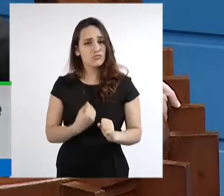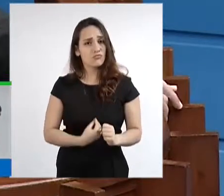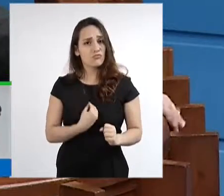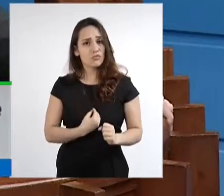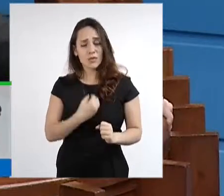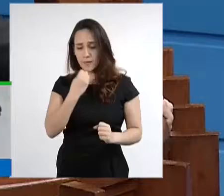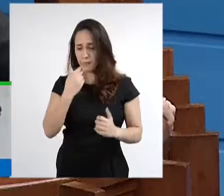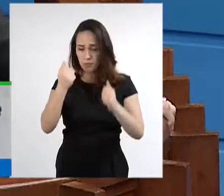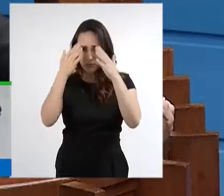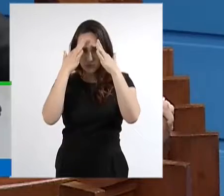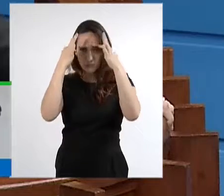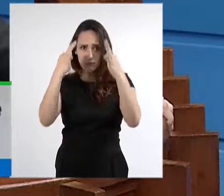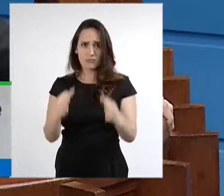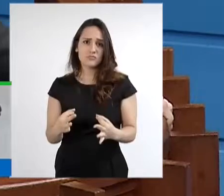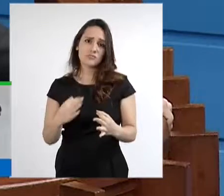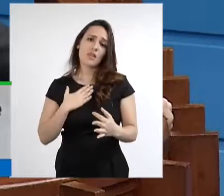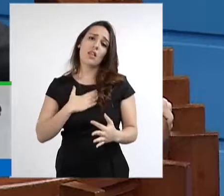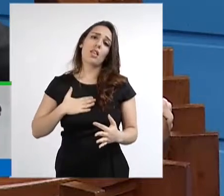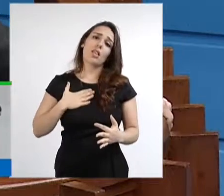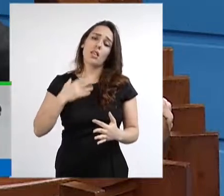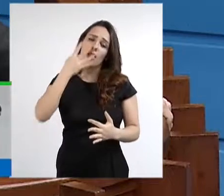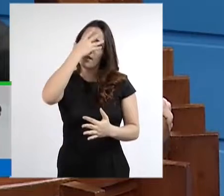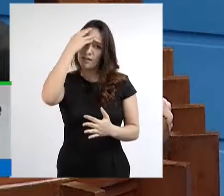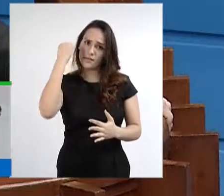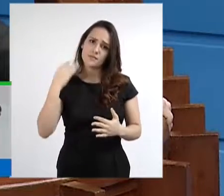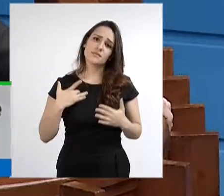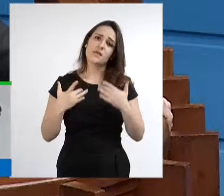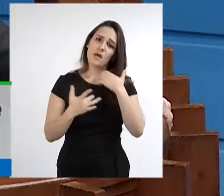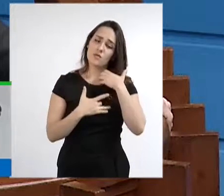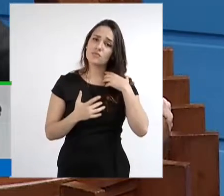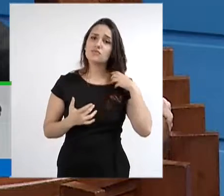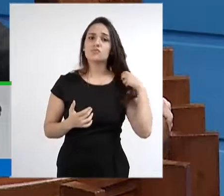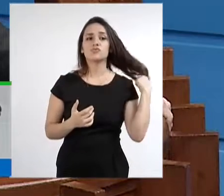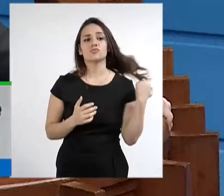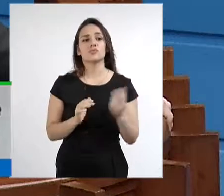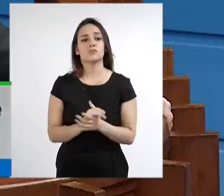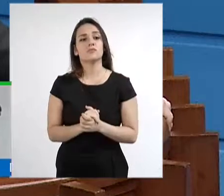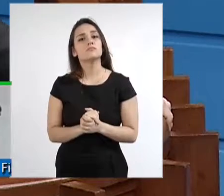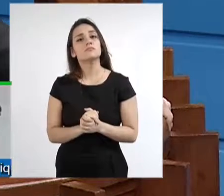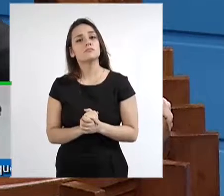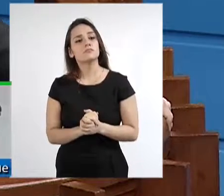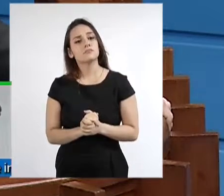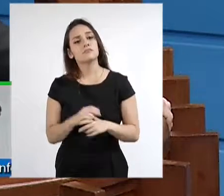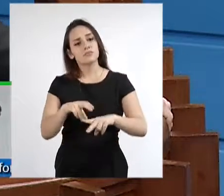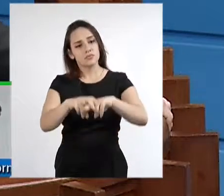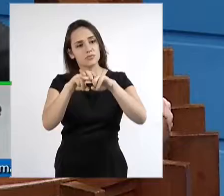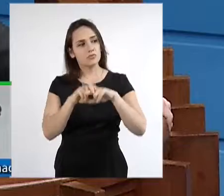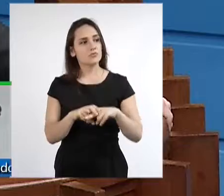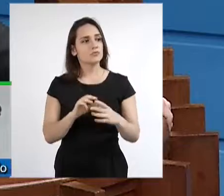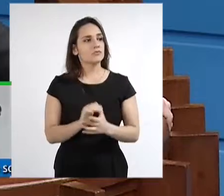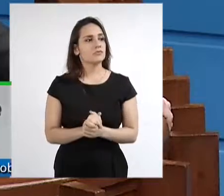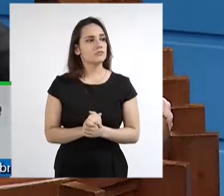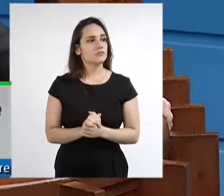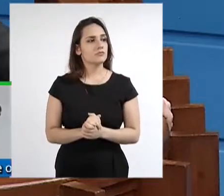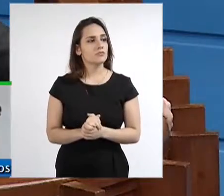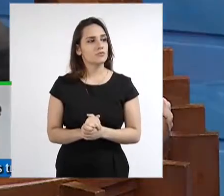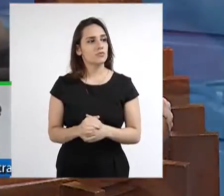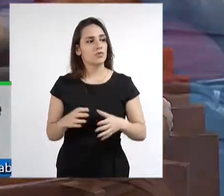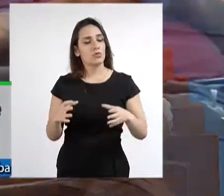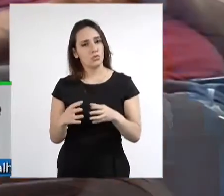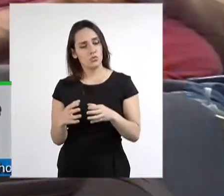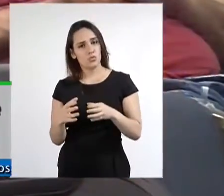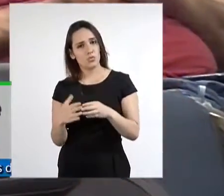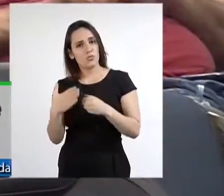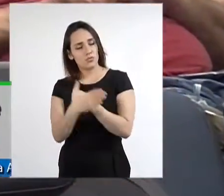de forma digna e de forma saudável do ponto de vista emocional e social. Portanto, esta frente vem e